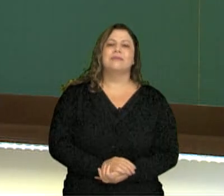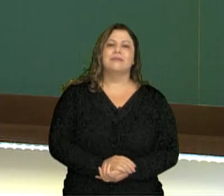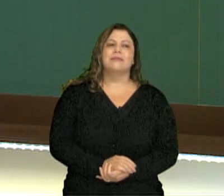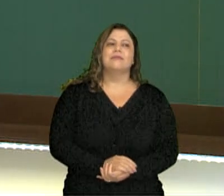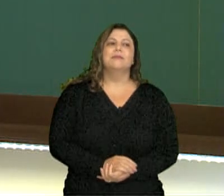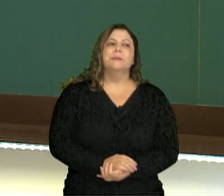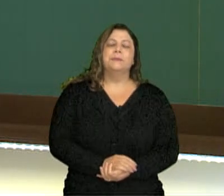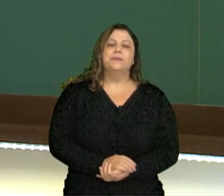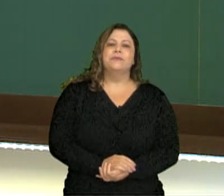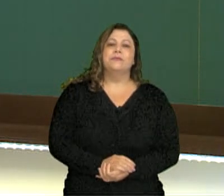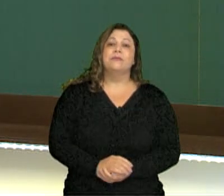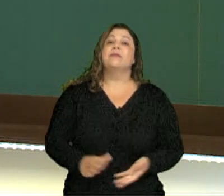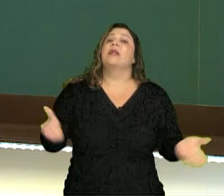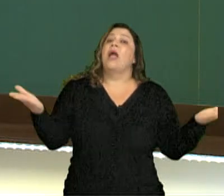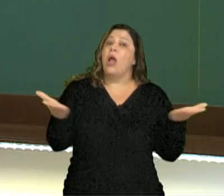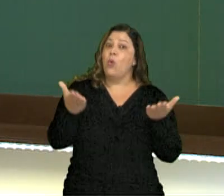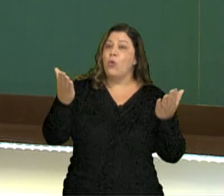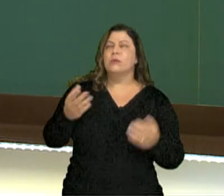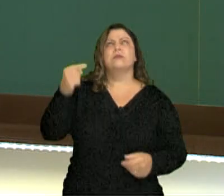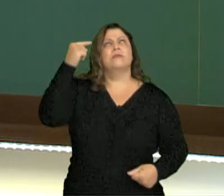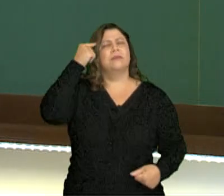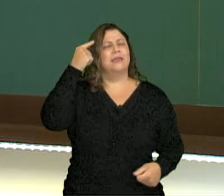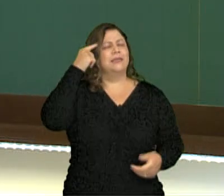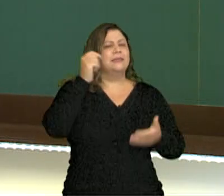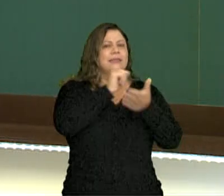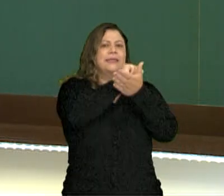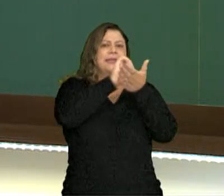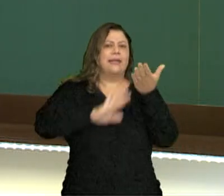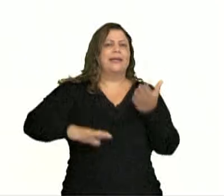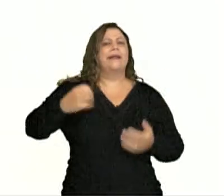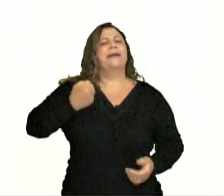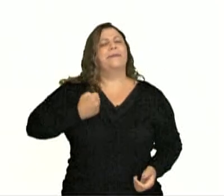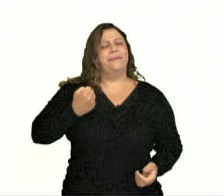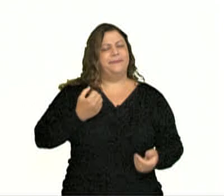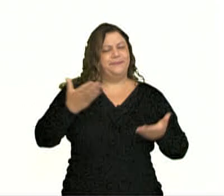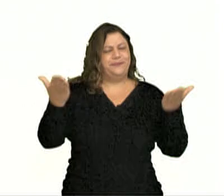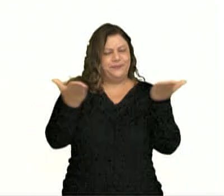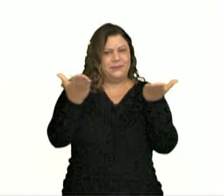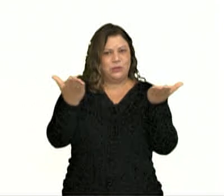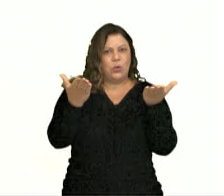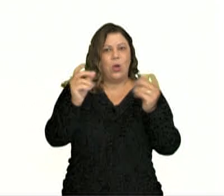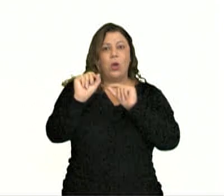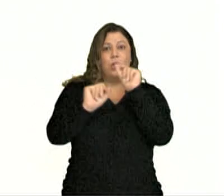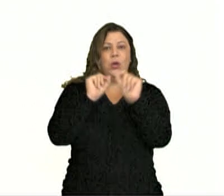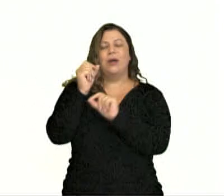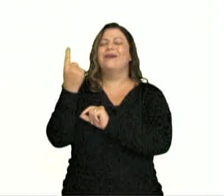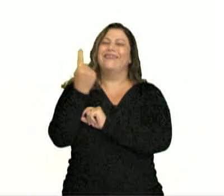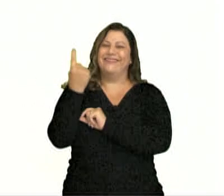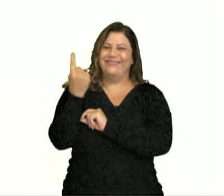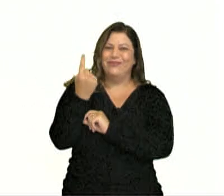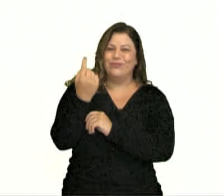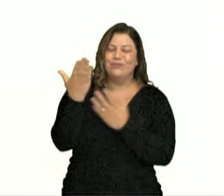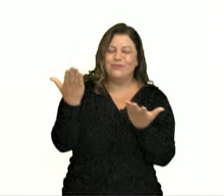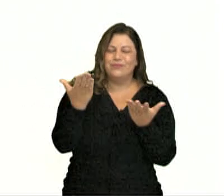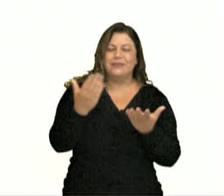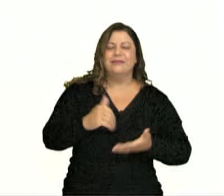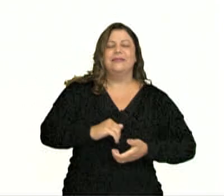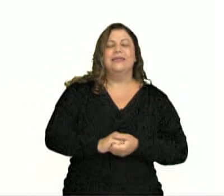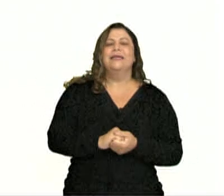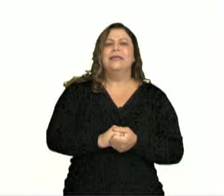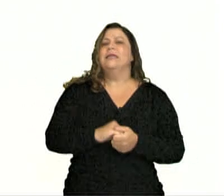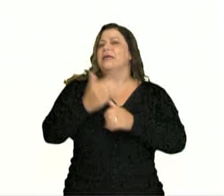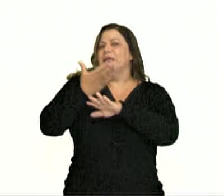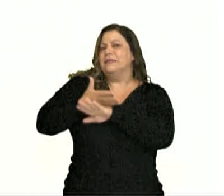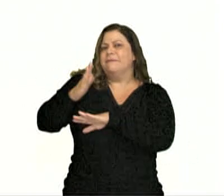Com isso, nós já vamos pensar nessa nossa primeira atividade. As ginásticas de conscientização corporal reúnem